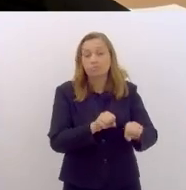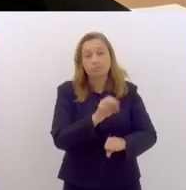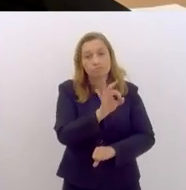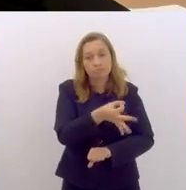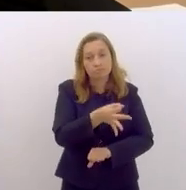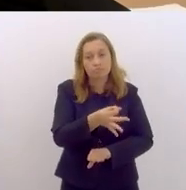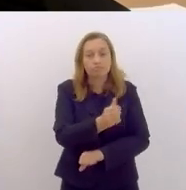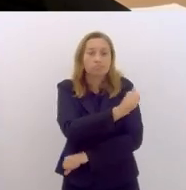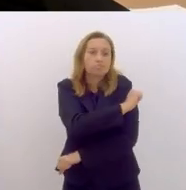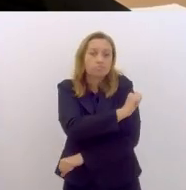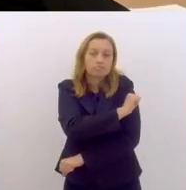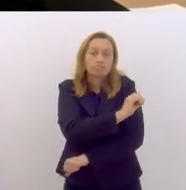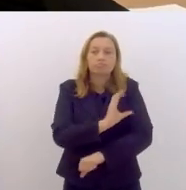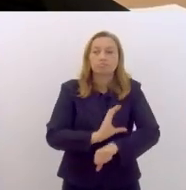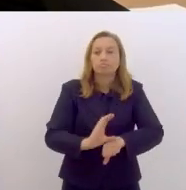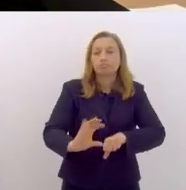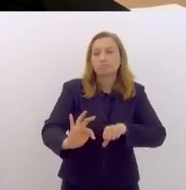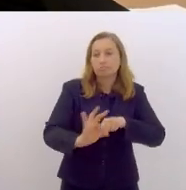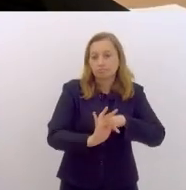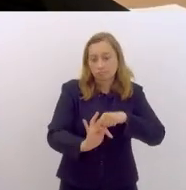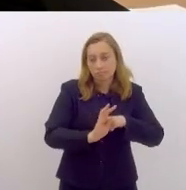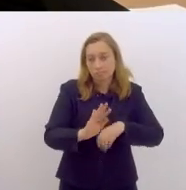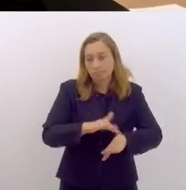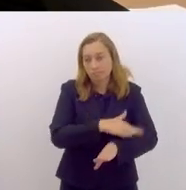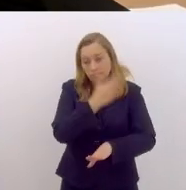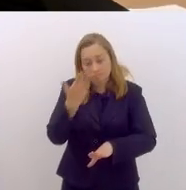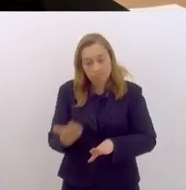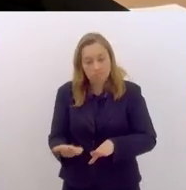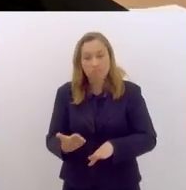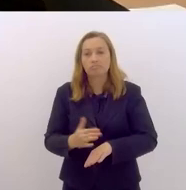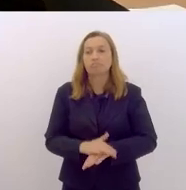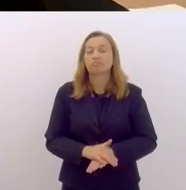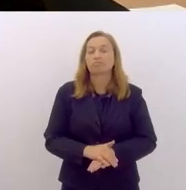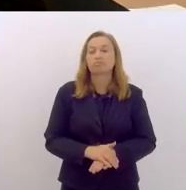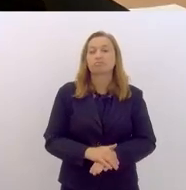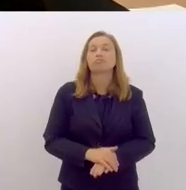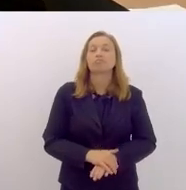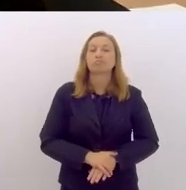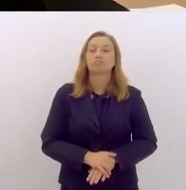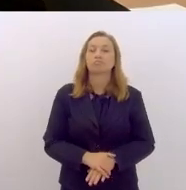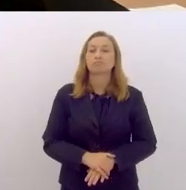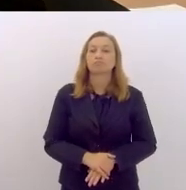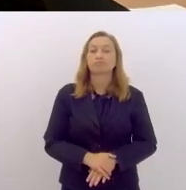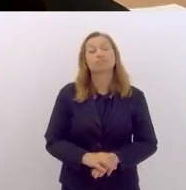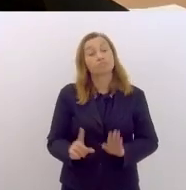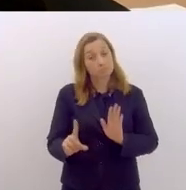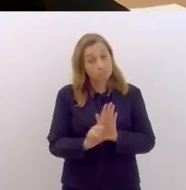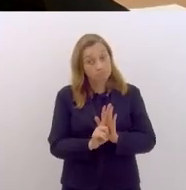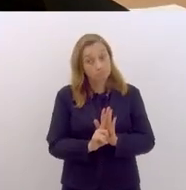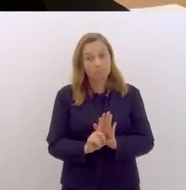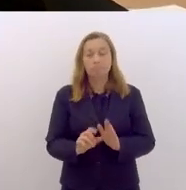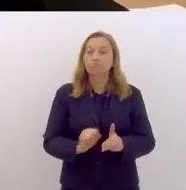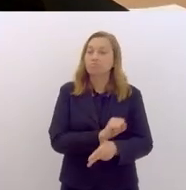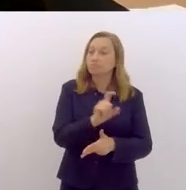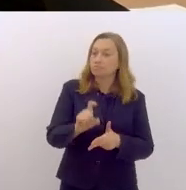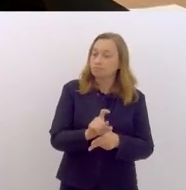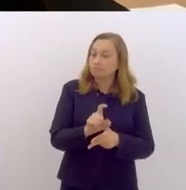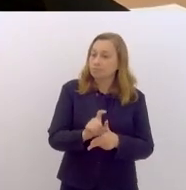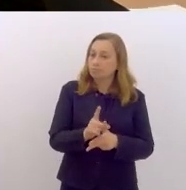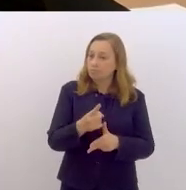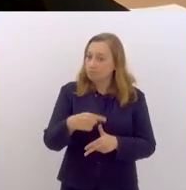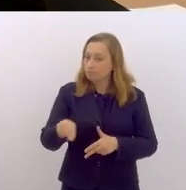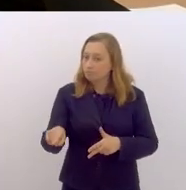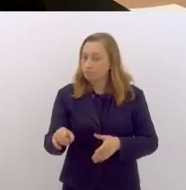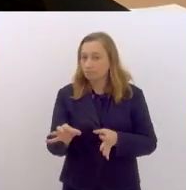eram estudantes dos cursos técnicos integrados, concomitantes e subsequentes. Isso ficou na lei. Aí o Poder Executivo